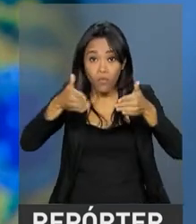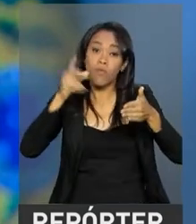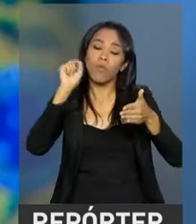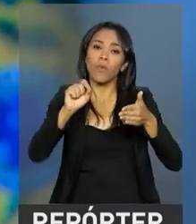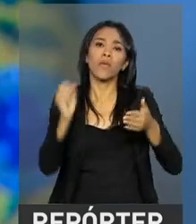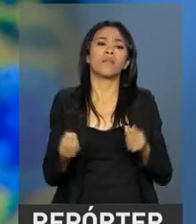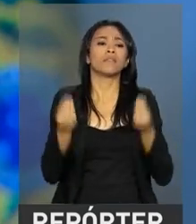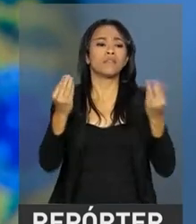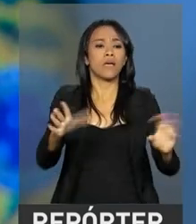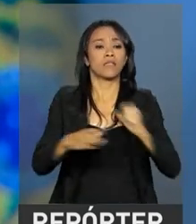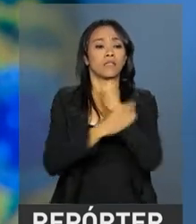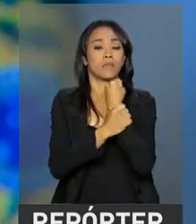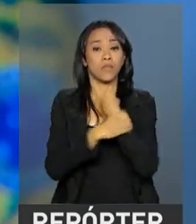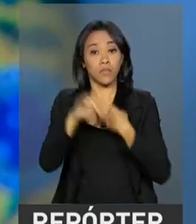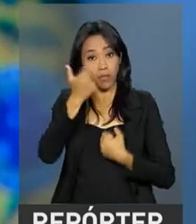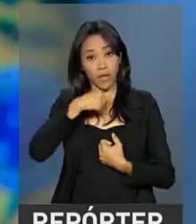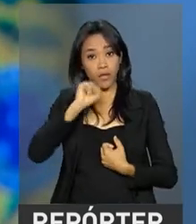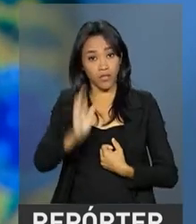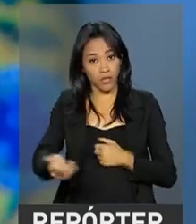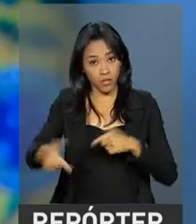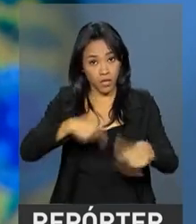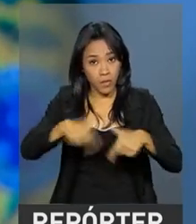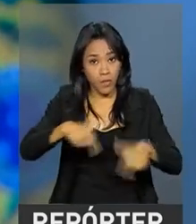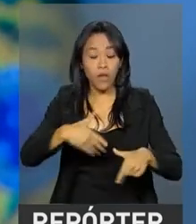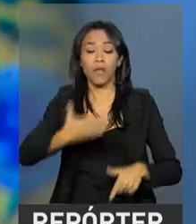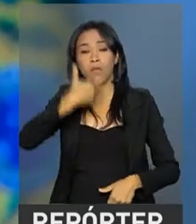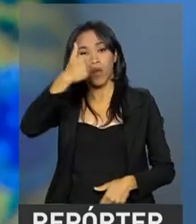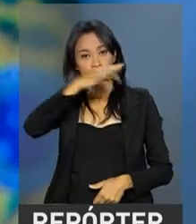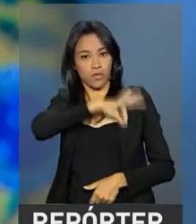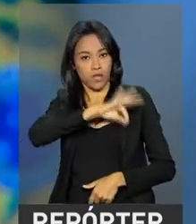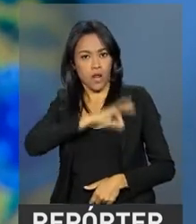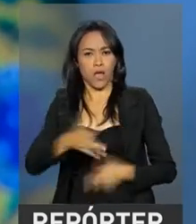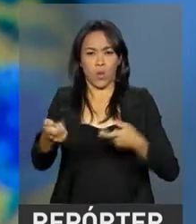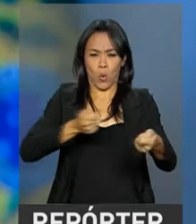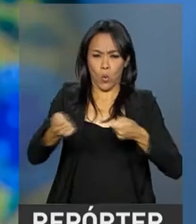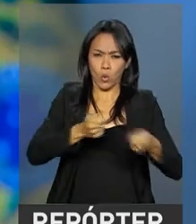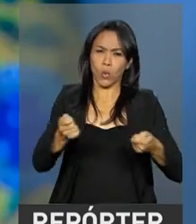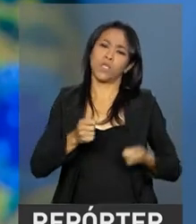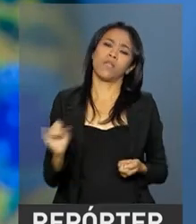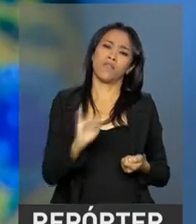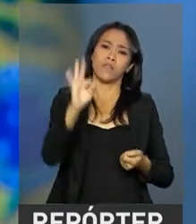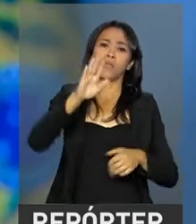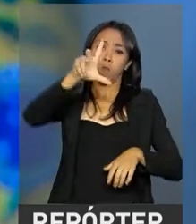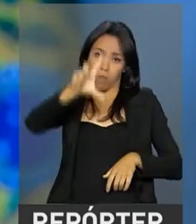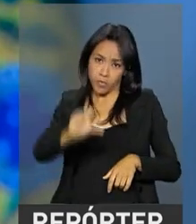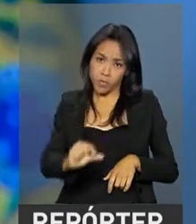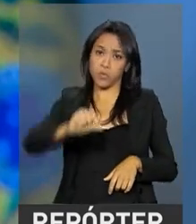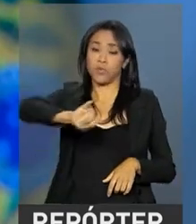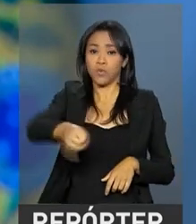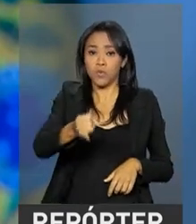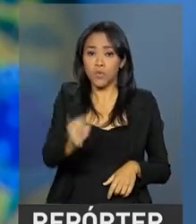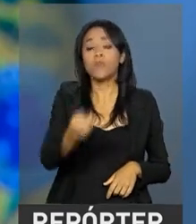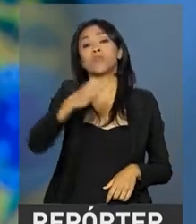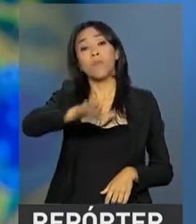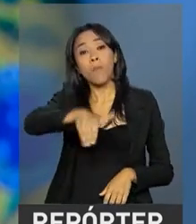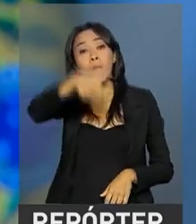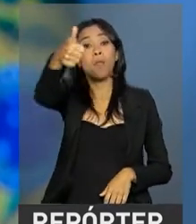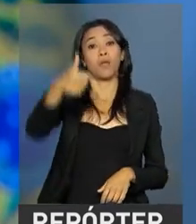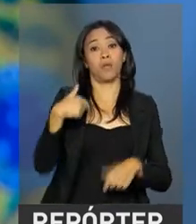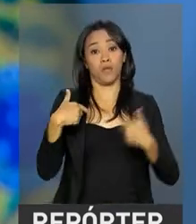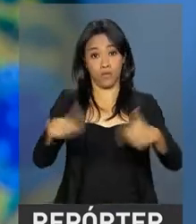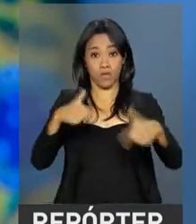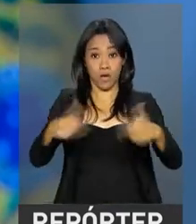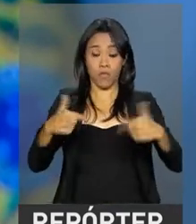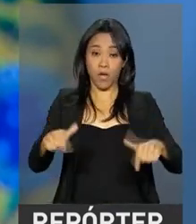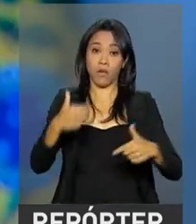os brasileiros empregados melhorando a renda controlar a inflação baixa dos juros melhorando os serviços públicos como educação